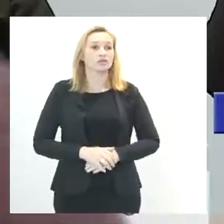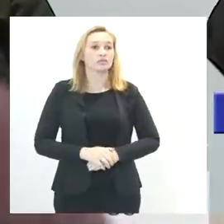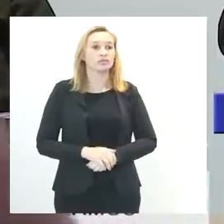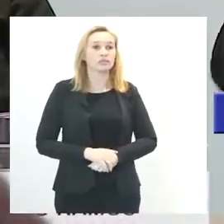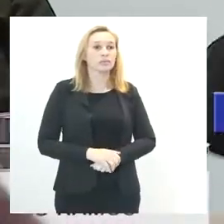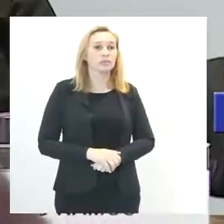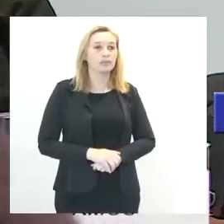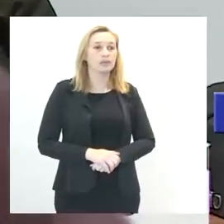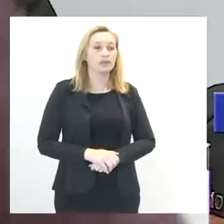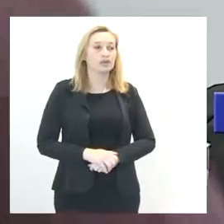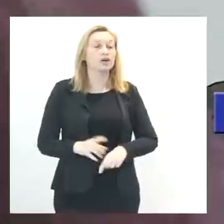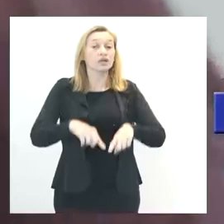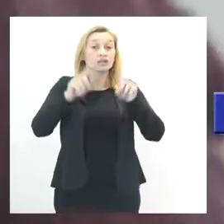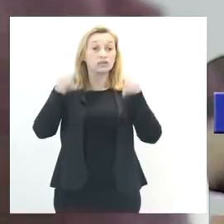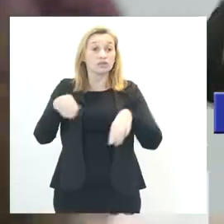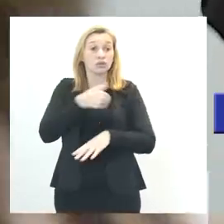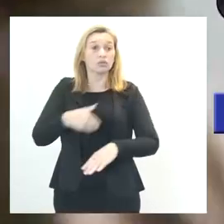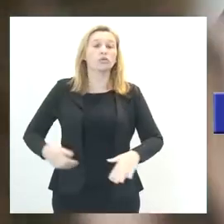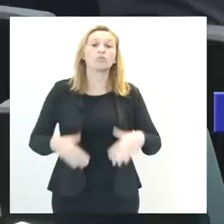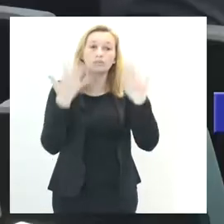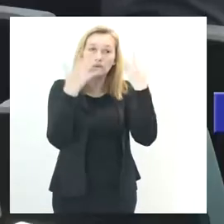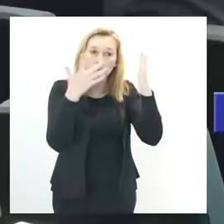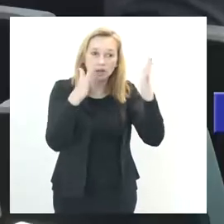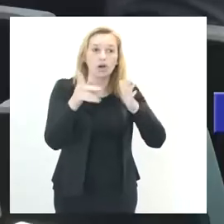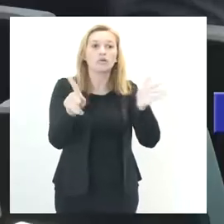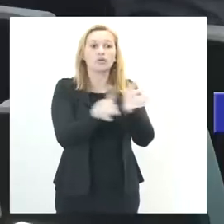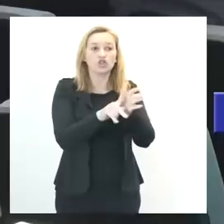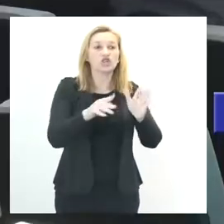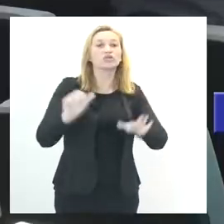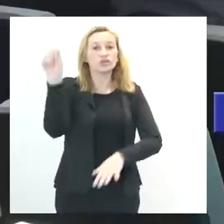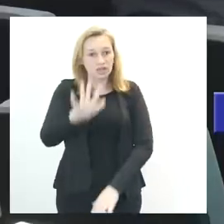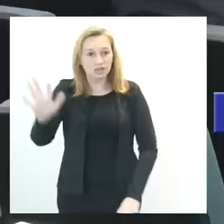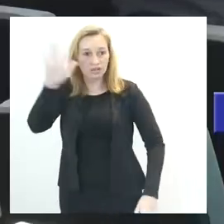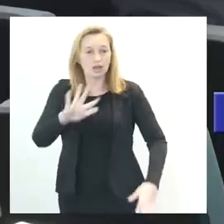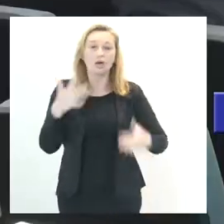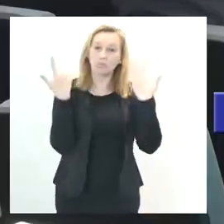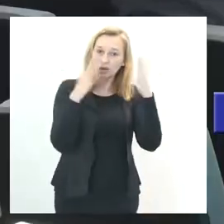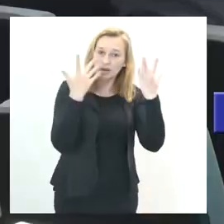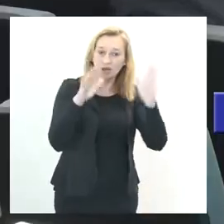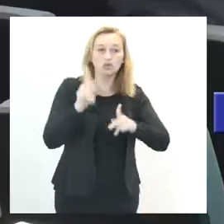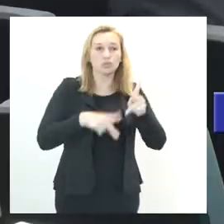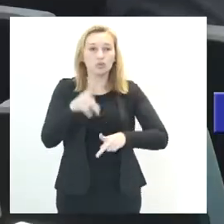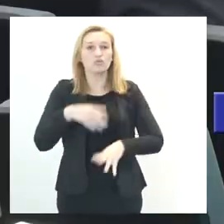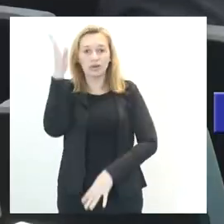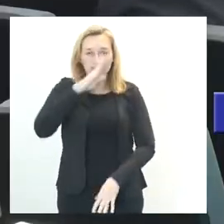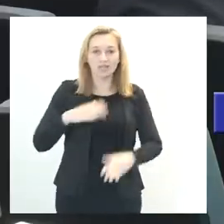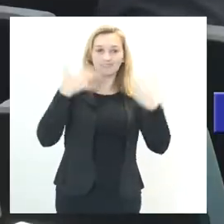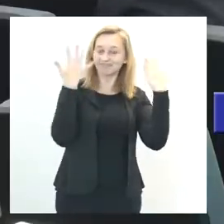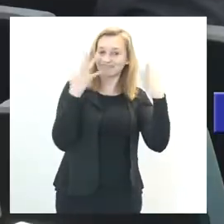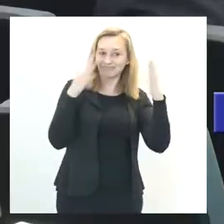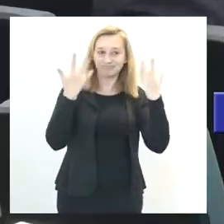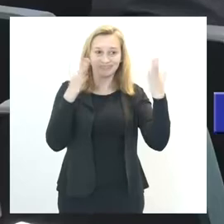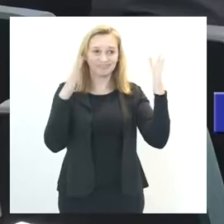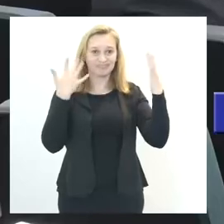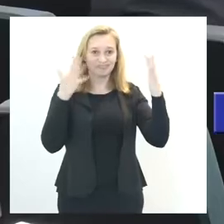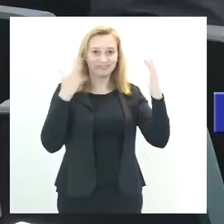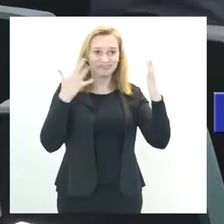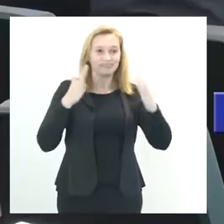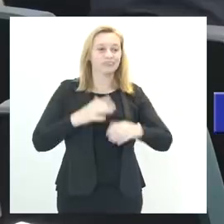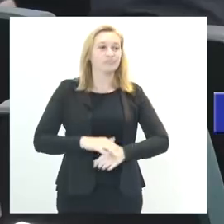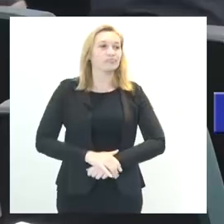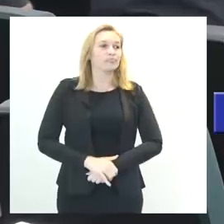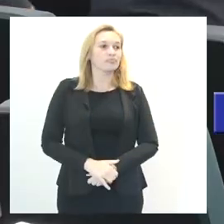vamos lá sabe o serviço público salvo um projeto Nacional salve o povo brasileiro é E